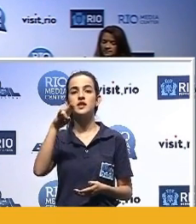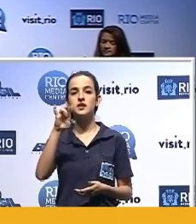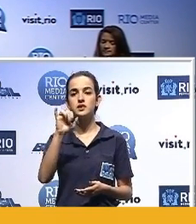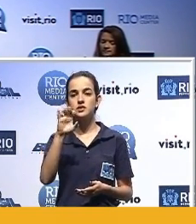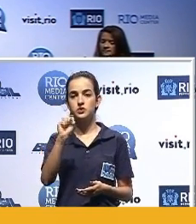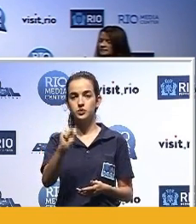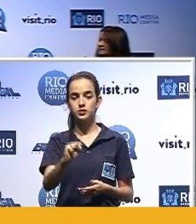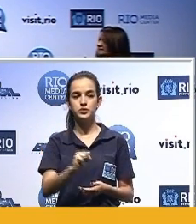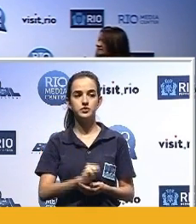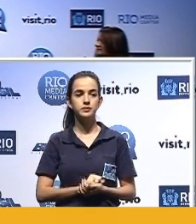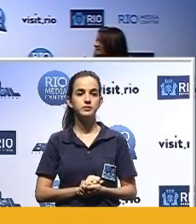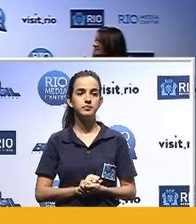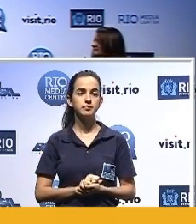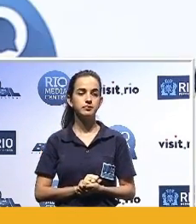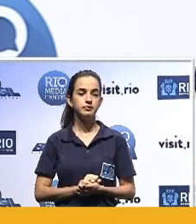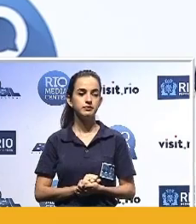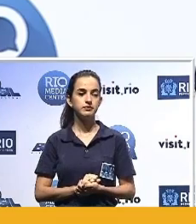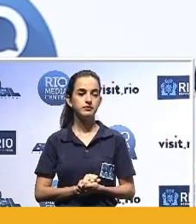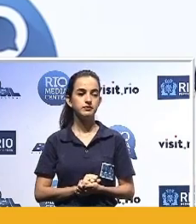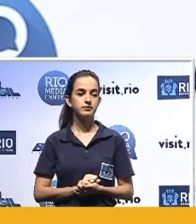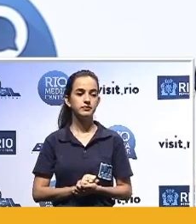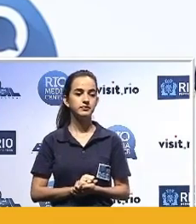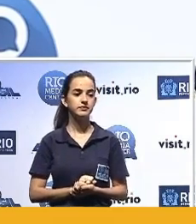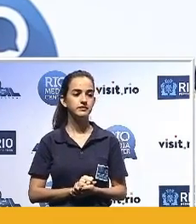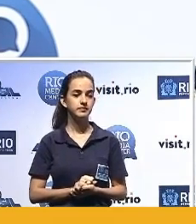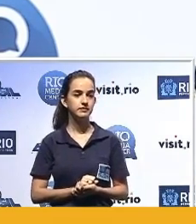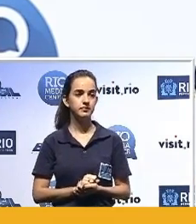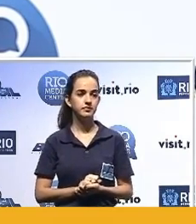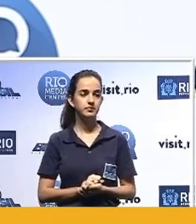Boa noite, bom dia. Ainda estou no clima